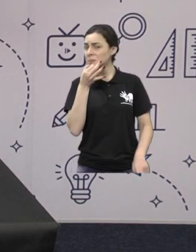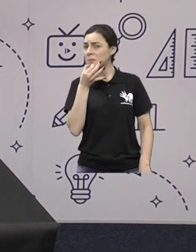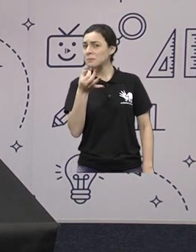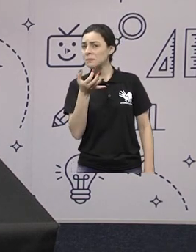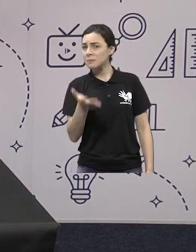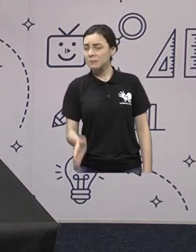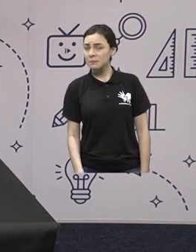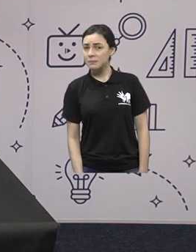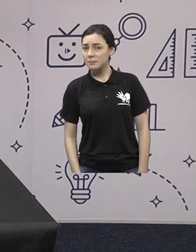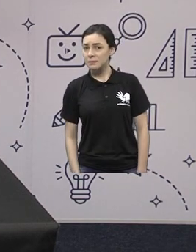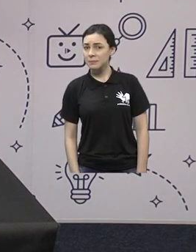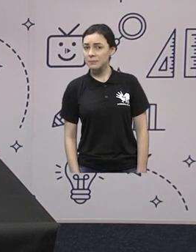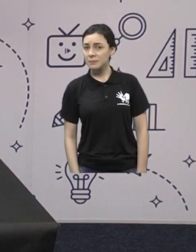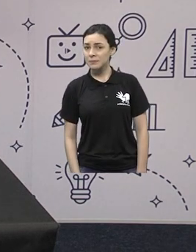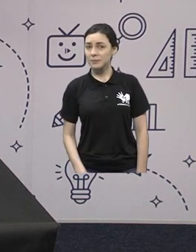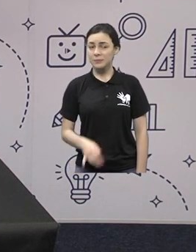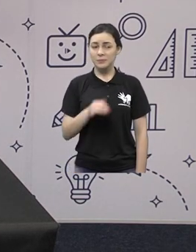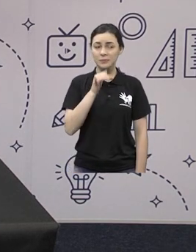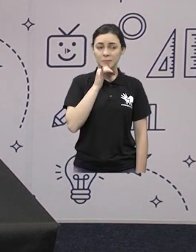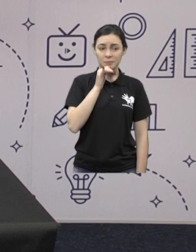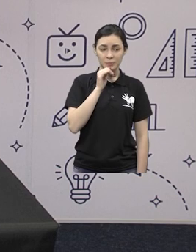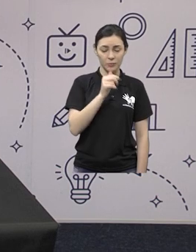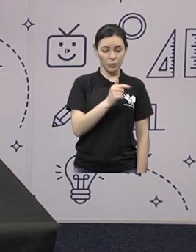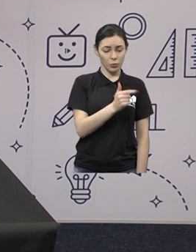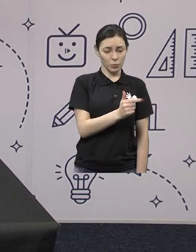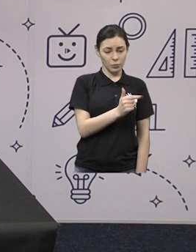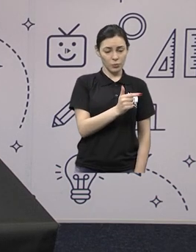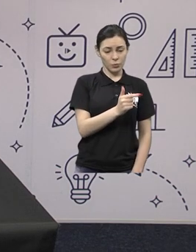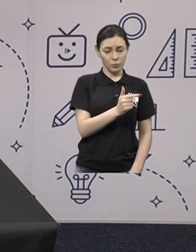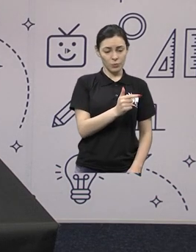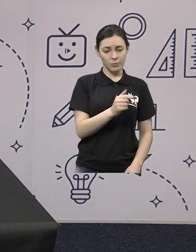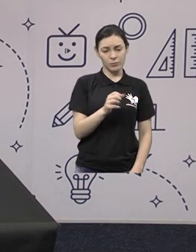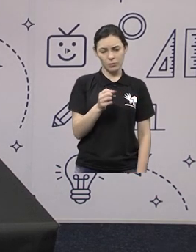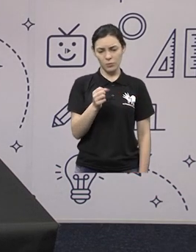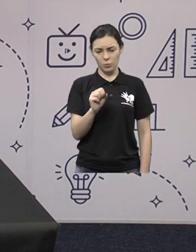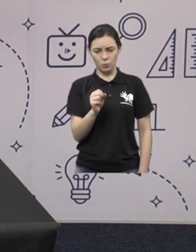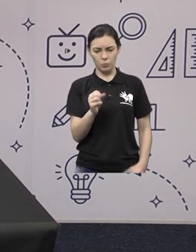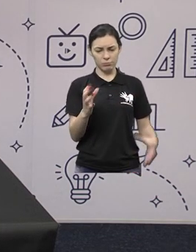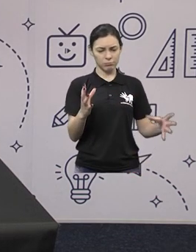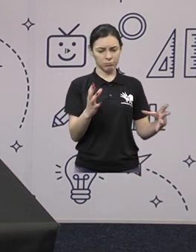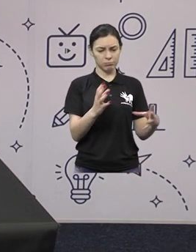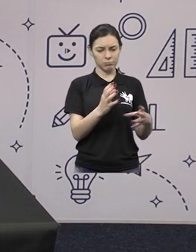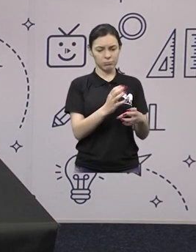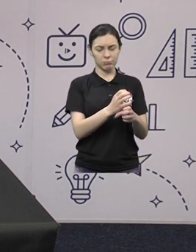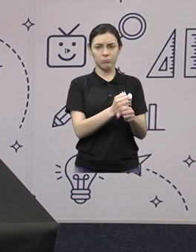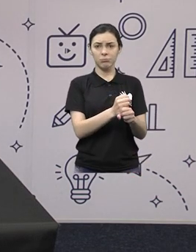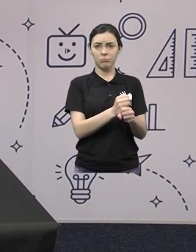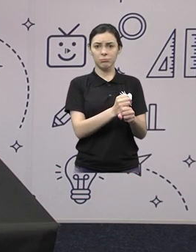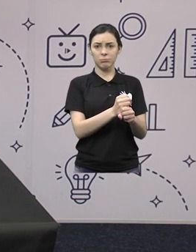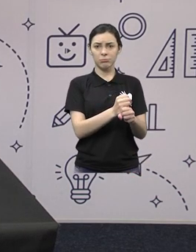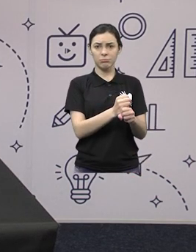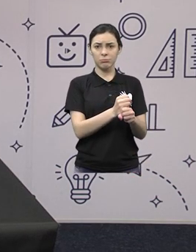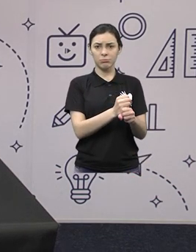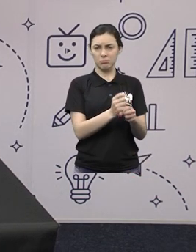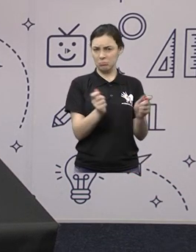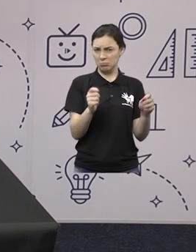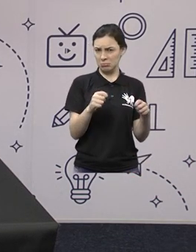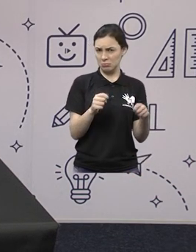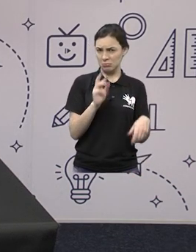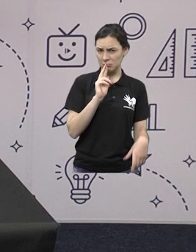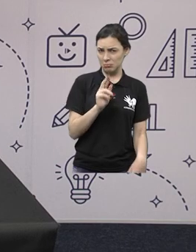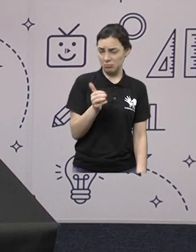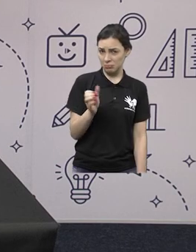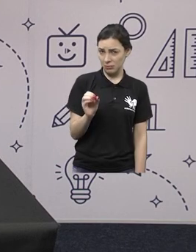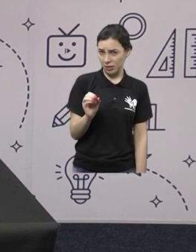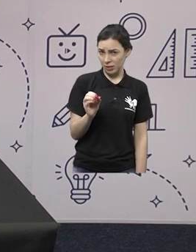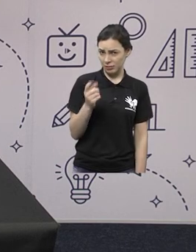10? O que que vocês acham? Se a gente pegar o 2 e juntar com 8.